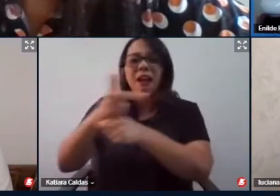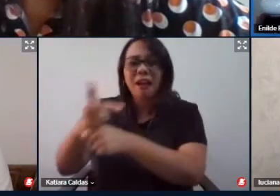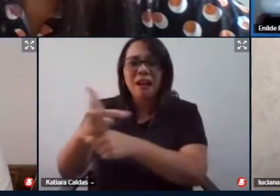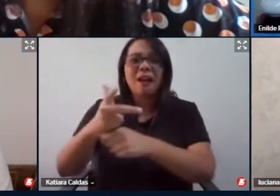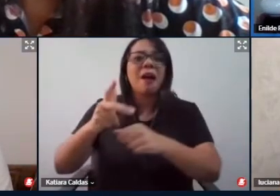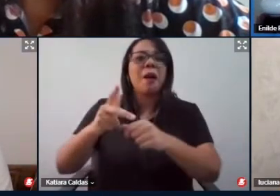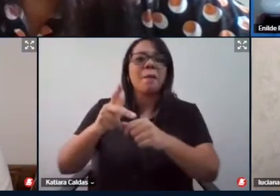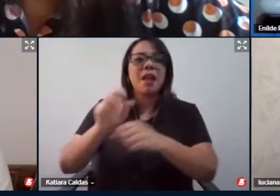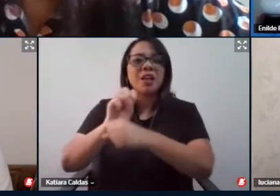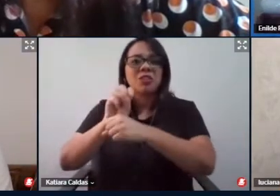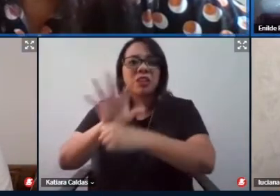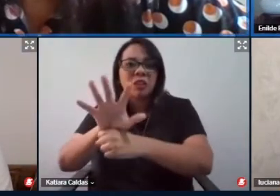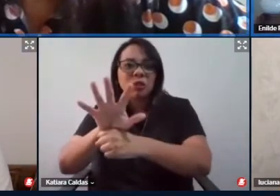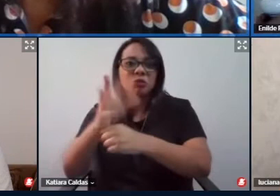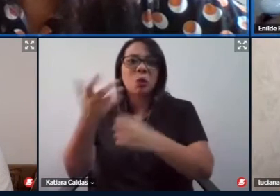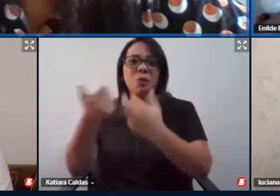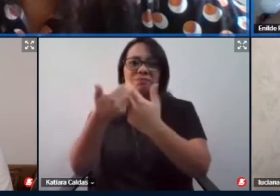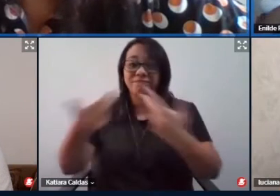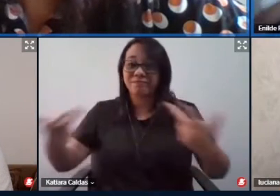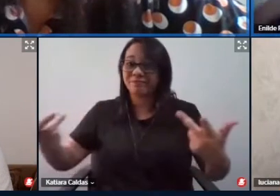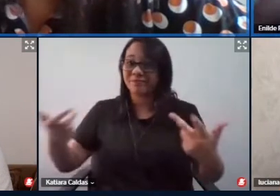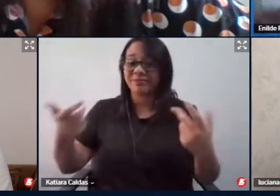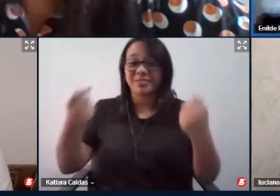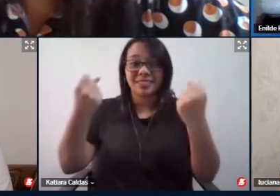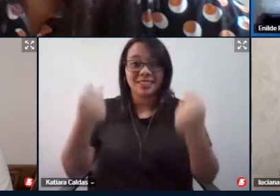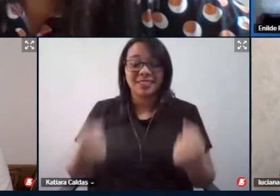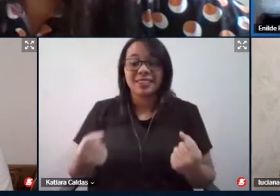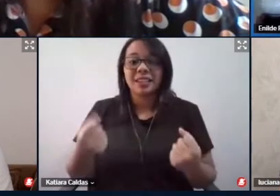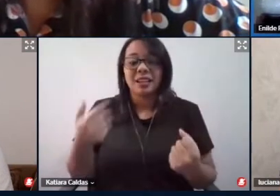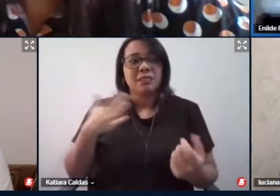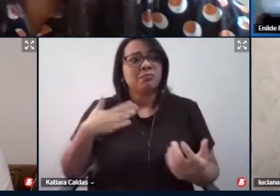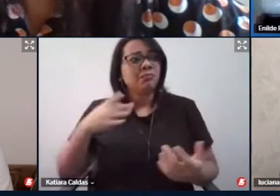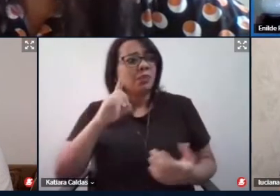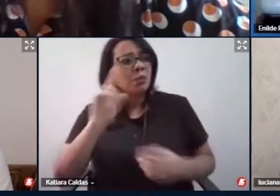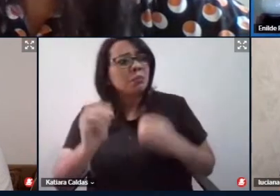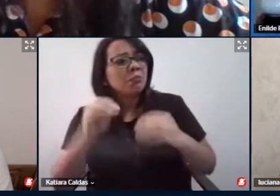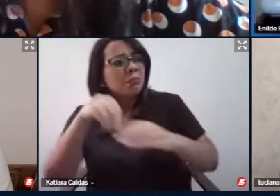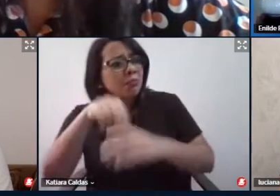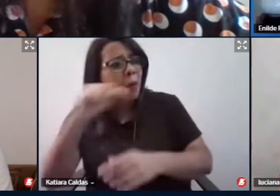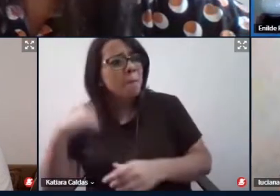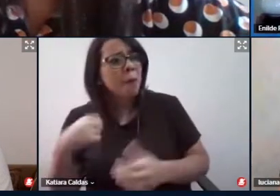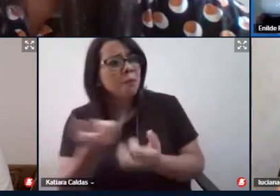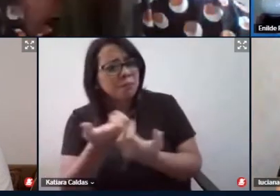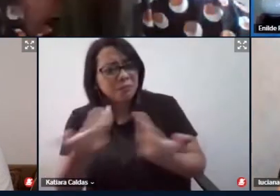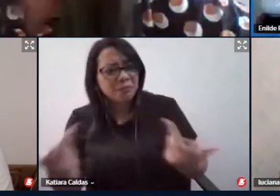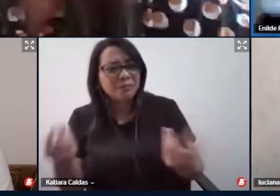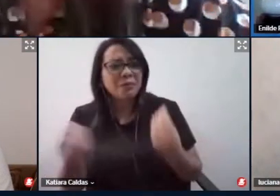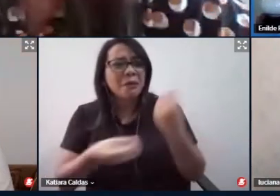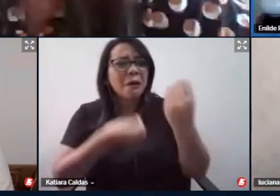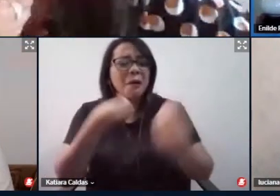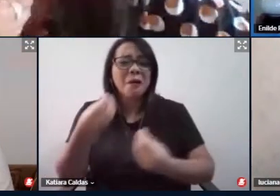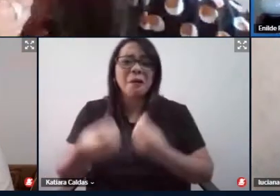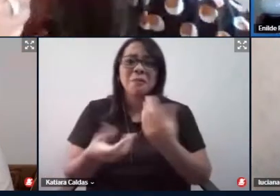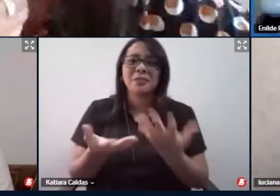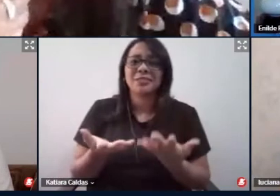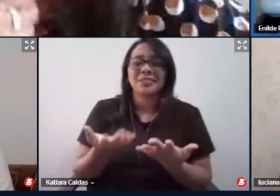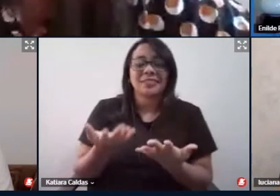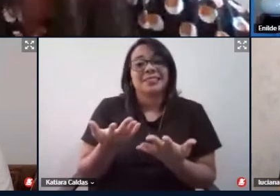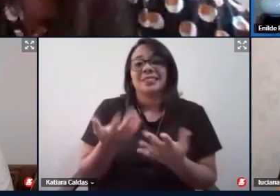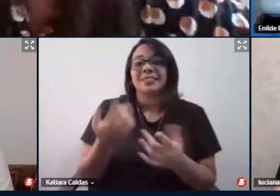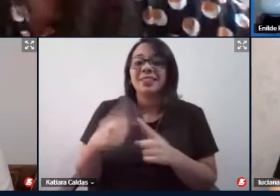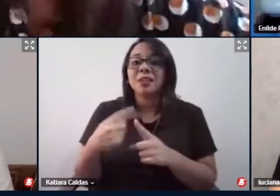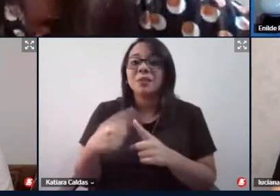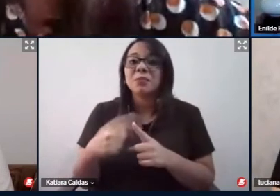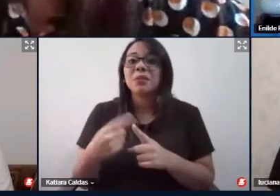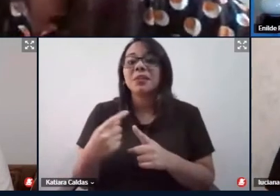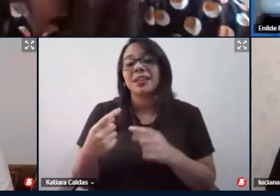show, é tanta coisa que tem hora que eu digo, meu Deus, o que que tem aí dentro? Não é possível. Entendeu? Porque... a